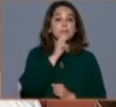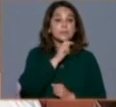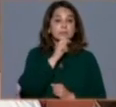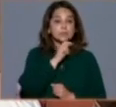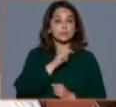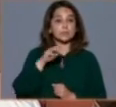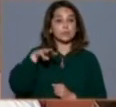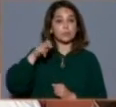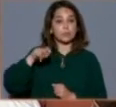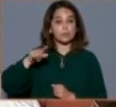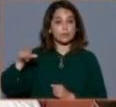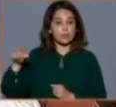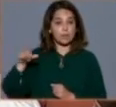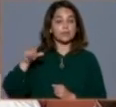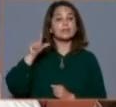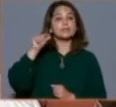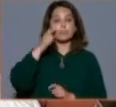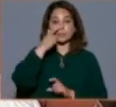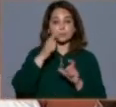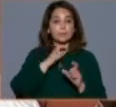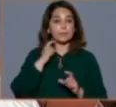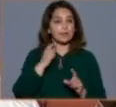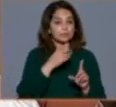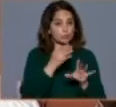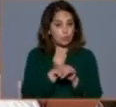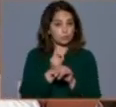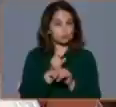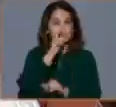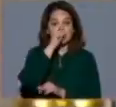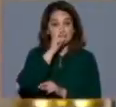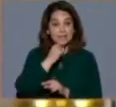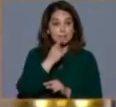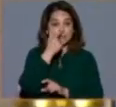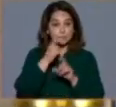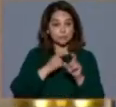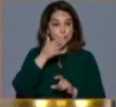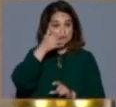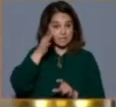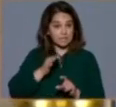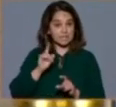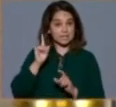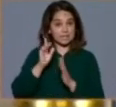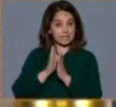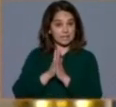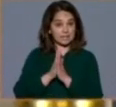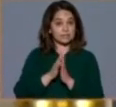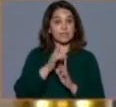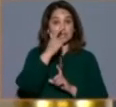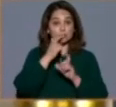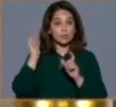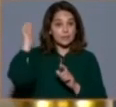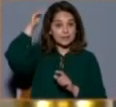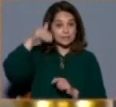nossos presbíteros e diáconos recordem sempre aos fiéis e aos catecúmenos que a salvação